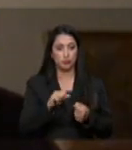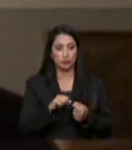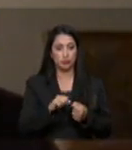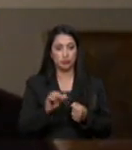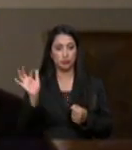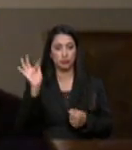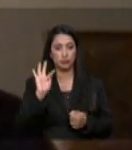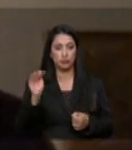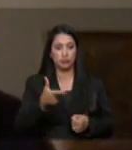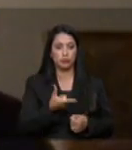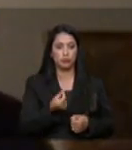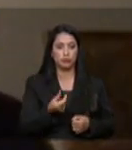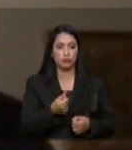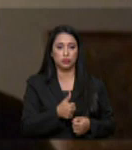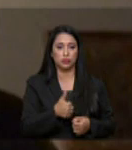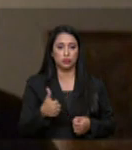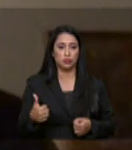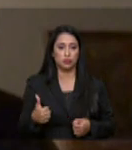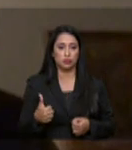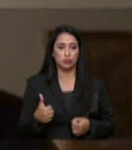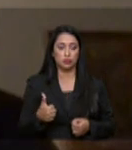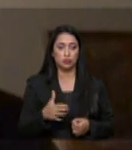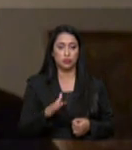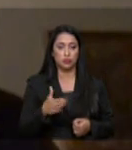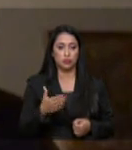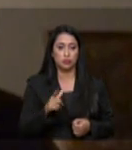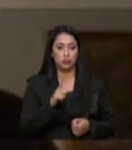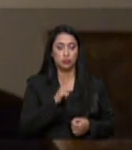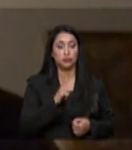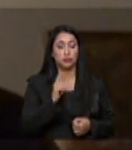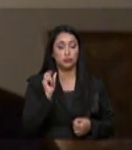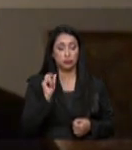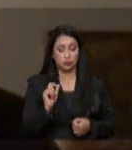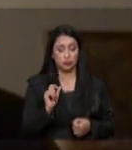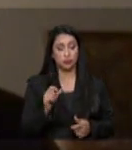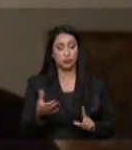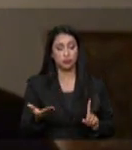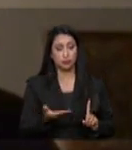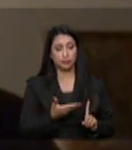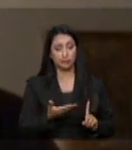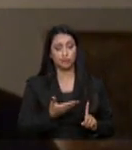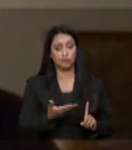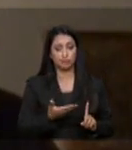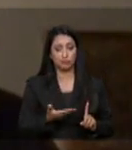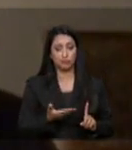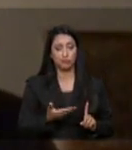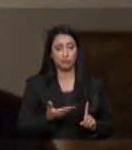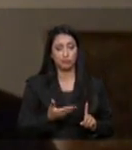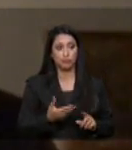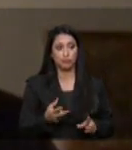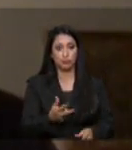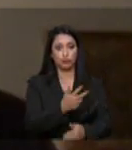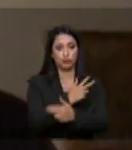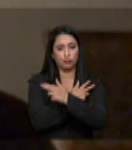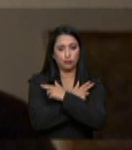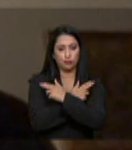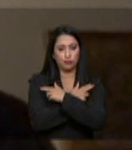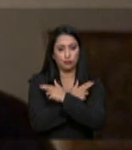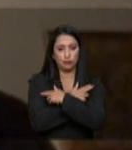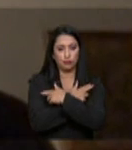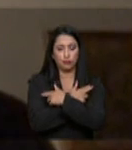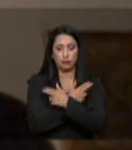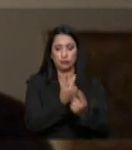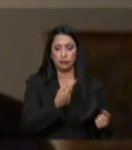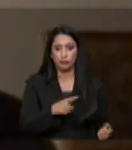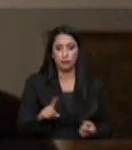em fevereiro de 2021 quando ele teria incitado a animosidade entre as forças armadas e o